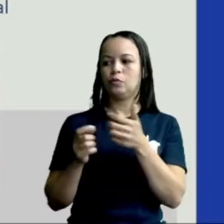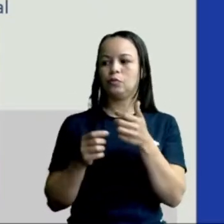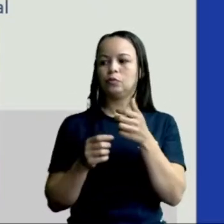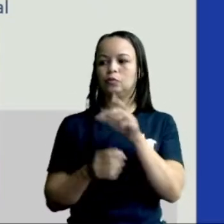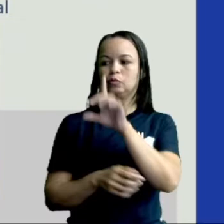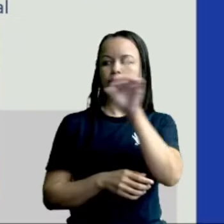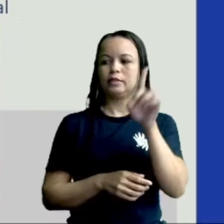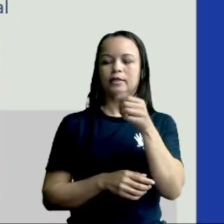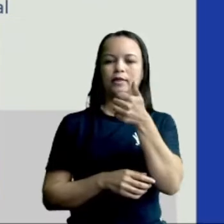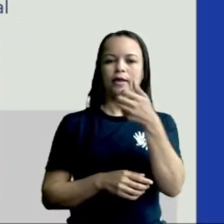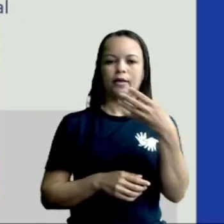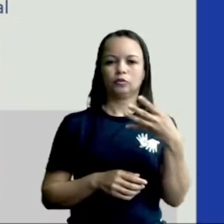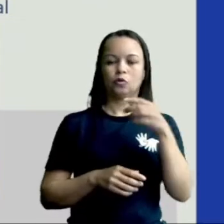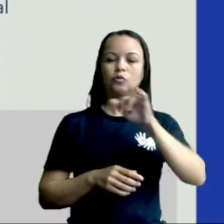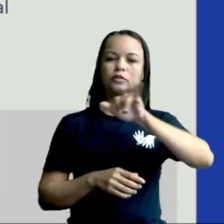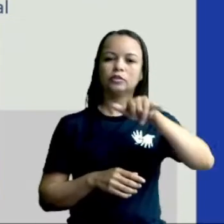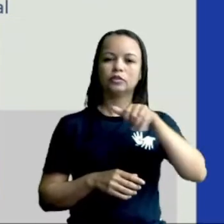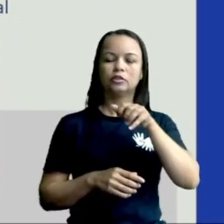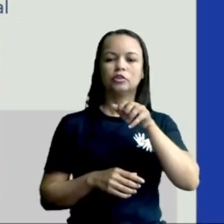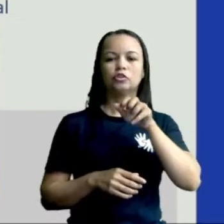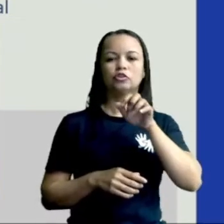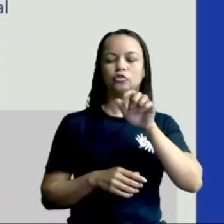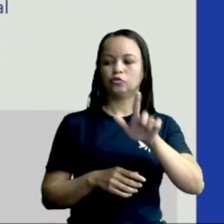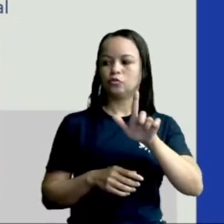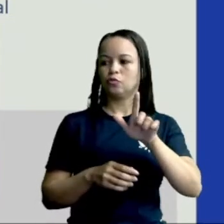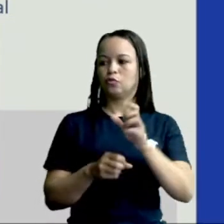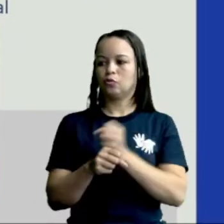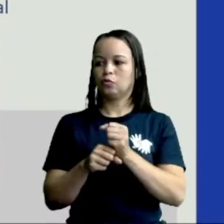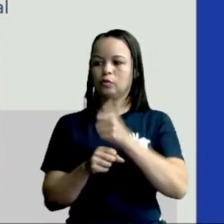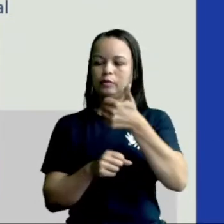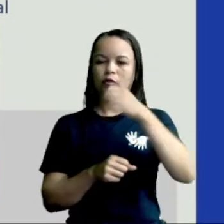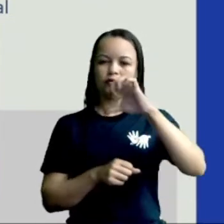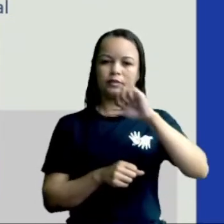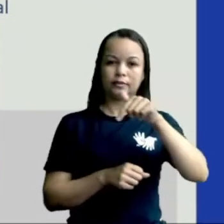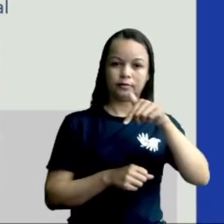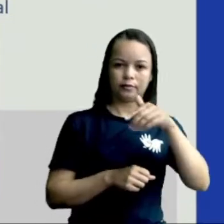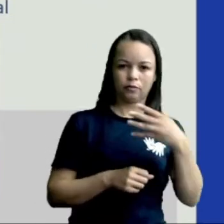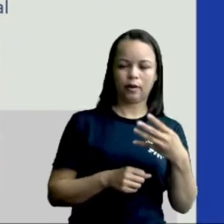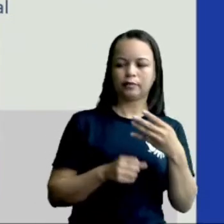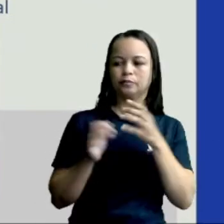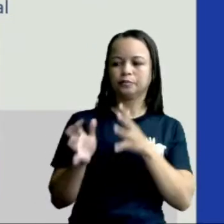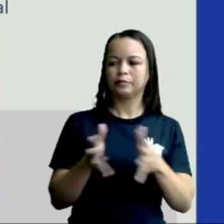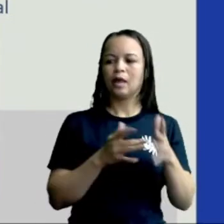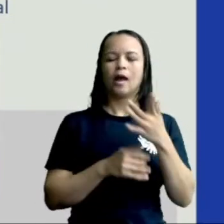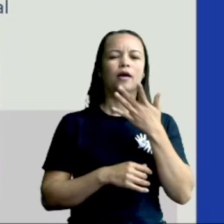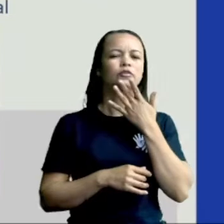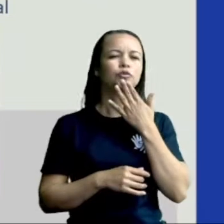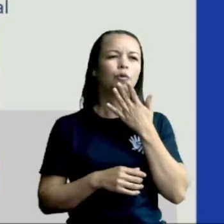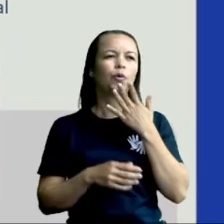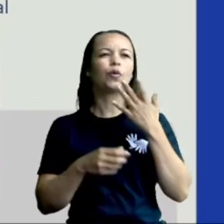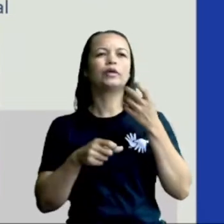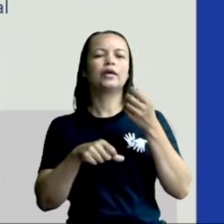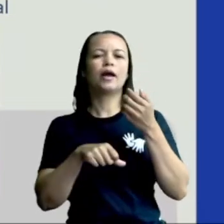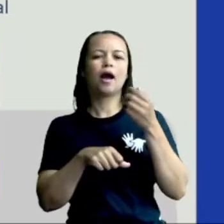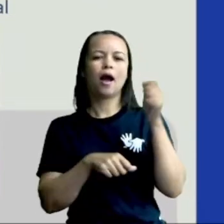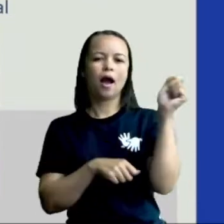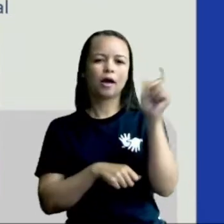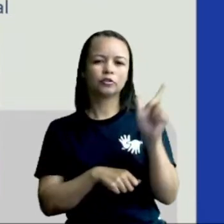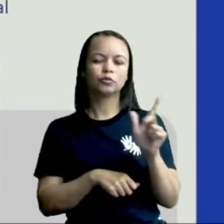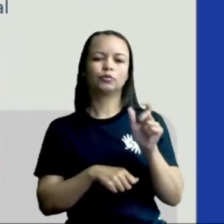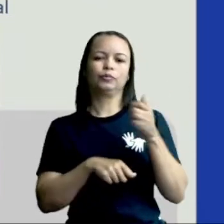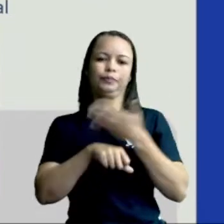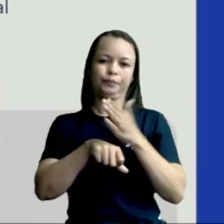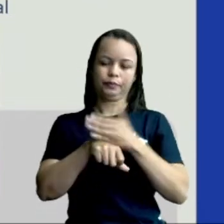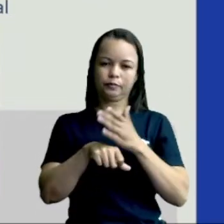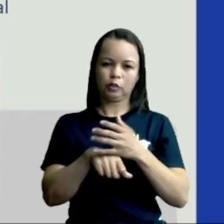Ferreira de Moraes e o secretário de Educação, Guido Galvão Vasconcelos. As cores são azul e branca, e estas cores